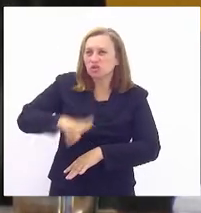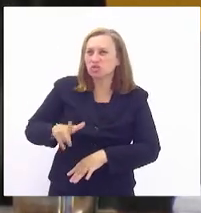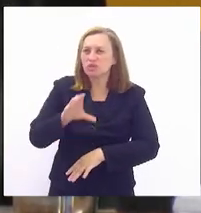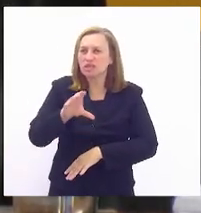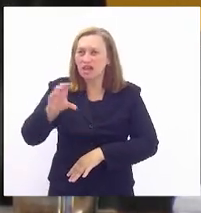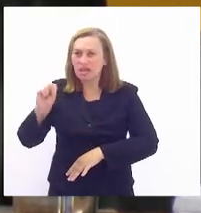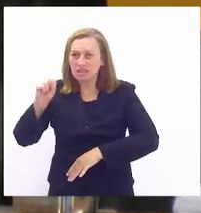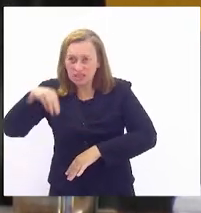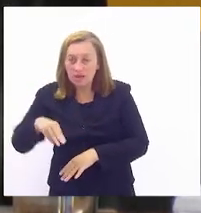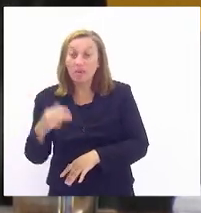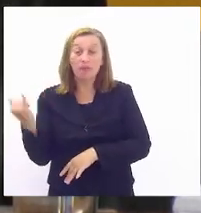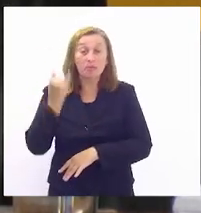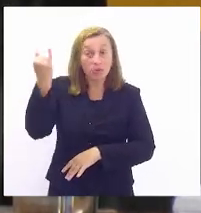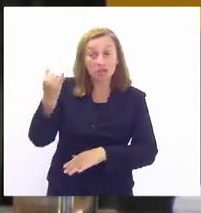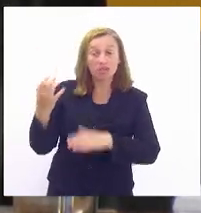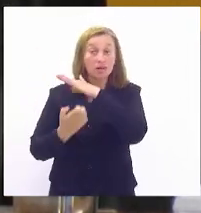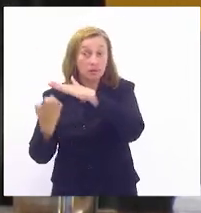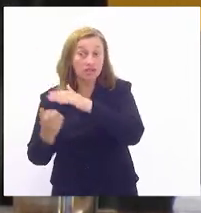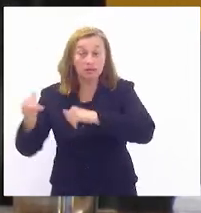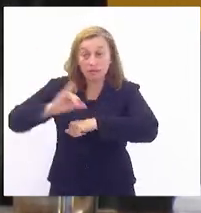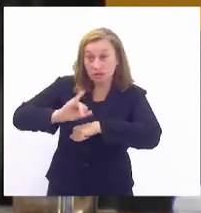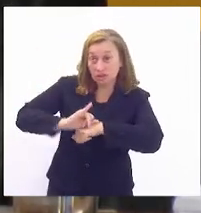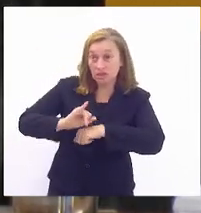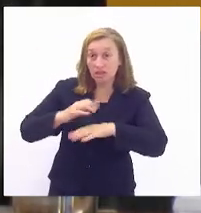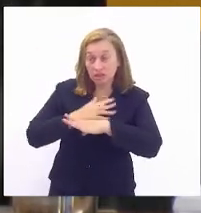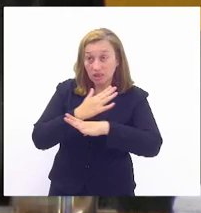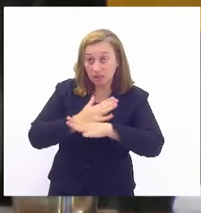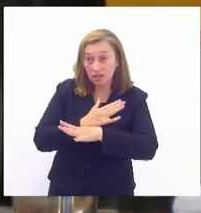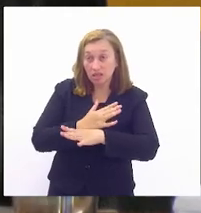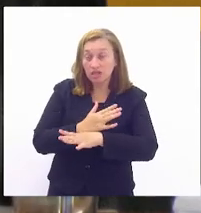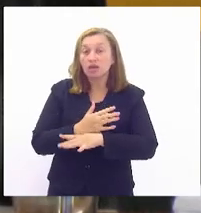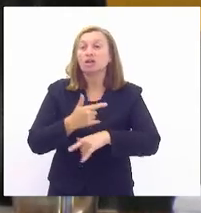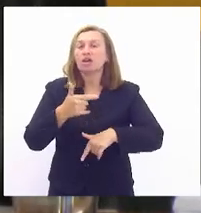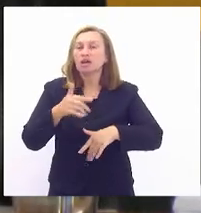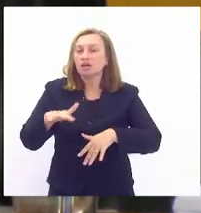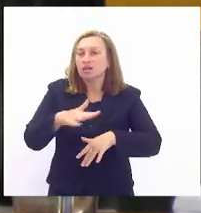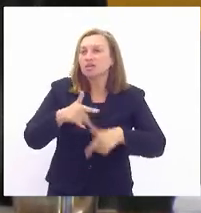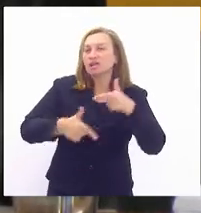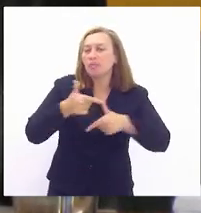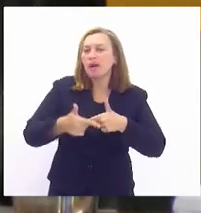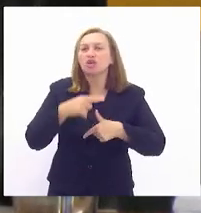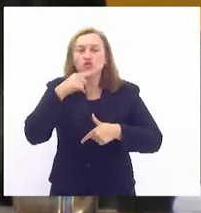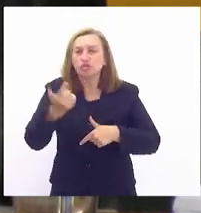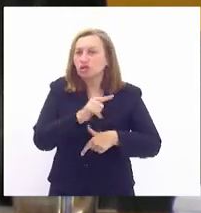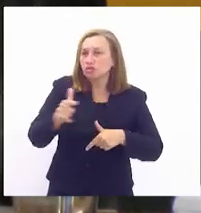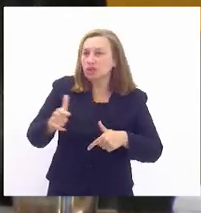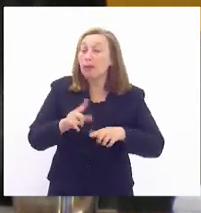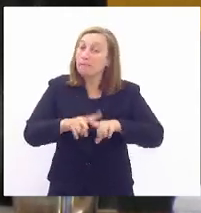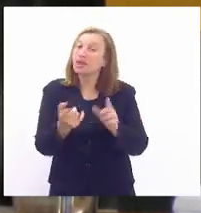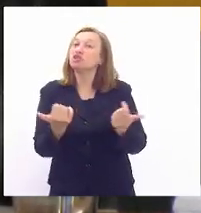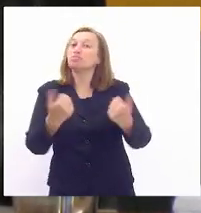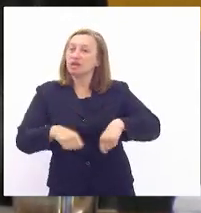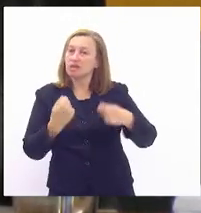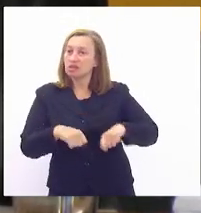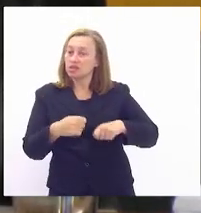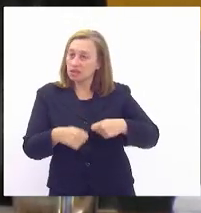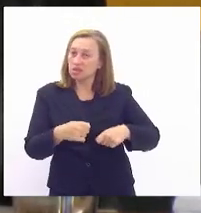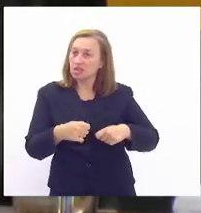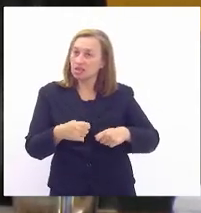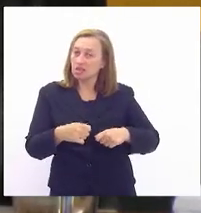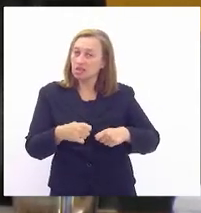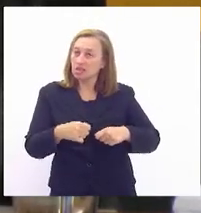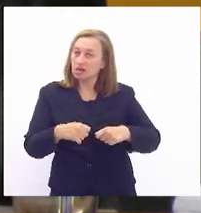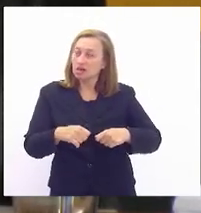muito importante para a cidade de Volta Redonda no que tange a empregabilidade, não tenha dúvida, mas ela precisa de fazer a